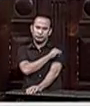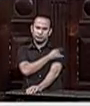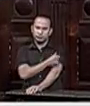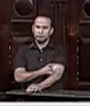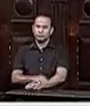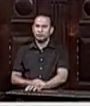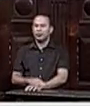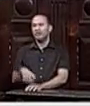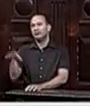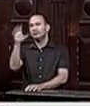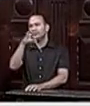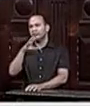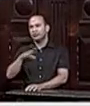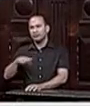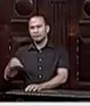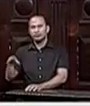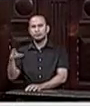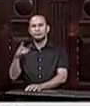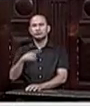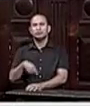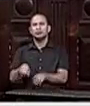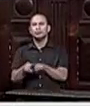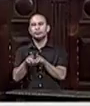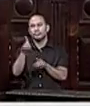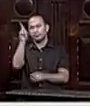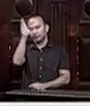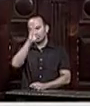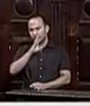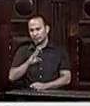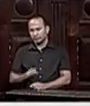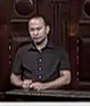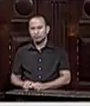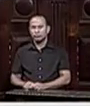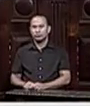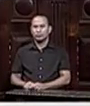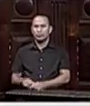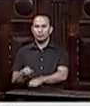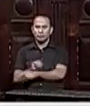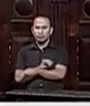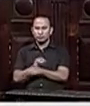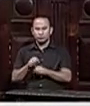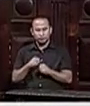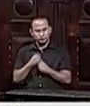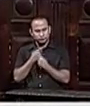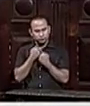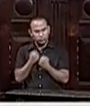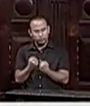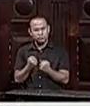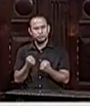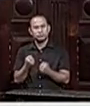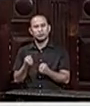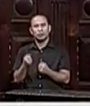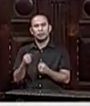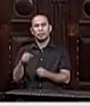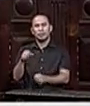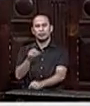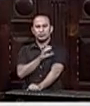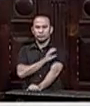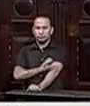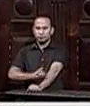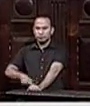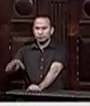diferentes regiões e no Brasil. Portanto, projeto de fortalecimento da cultura brasileira, da cultura